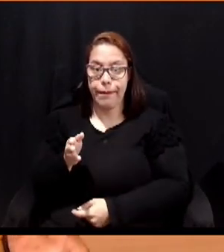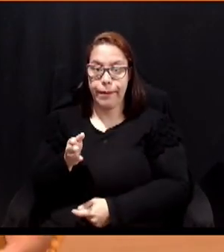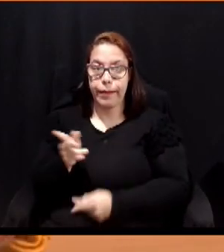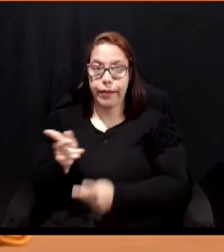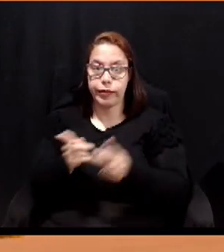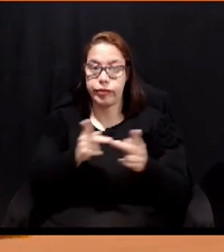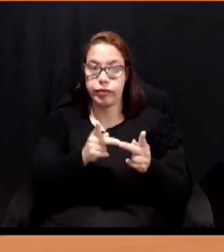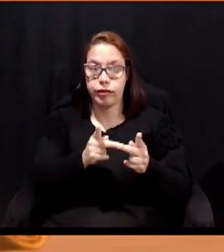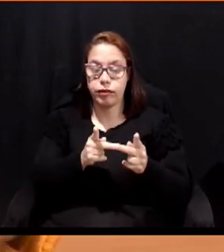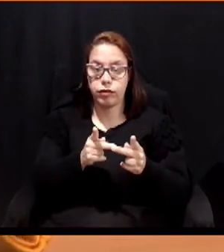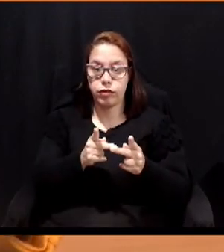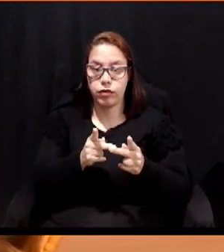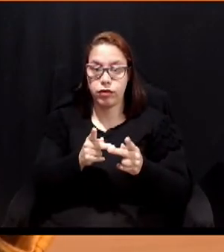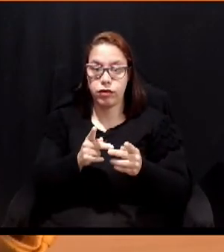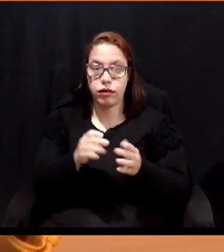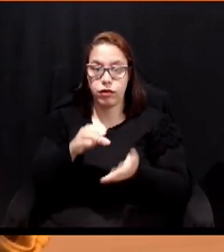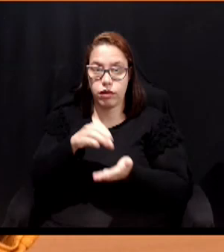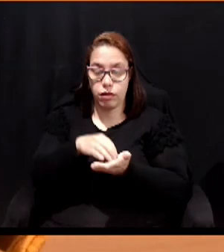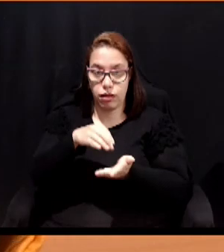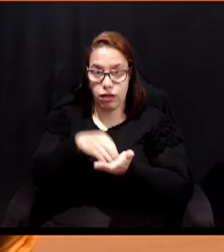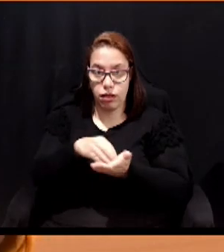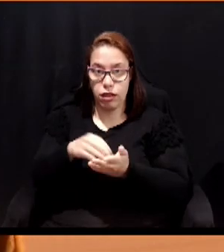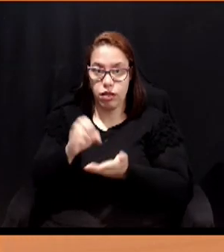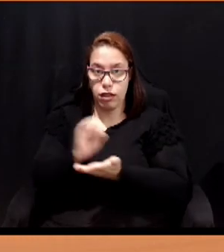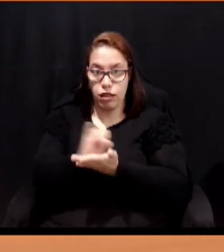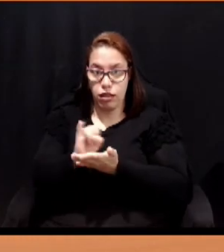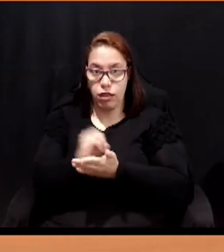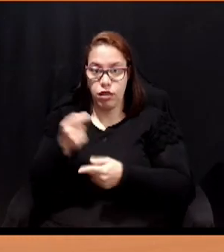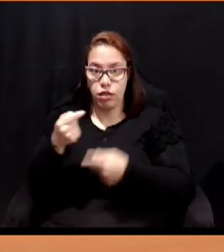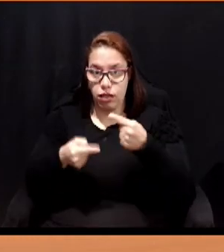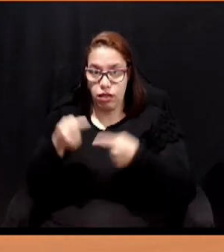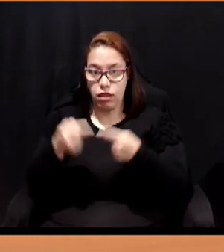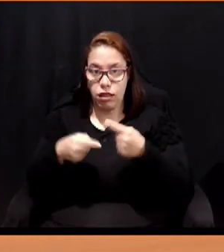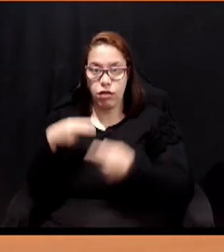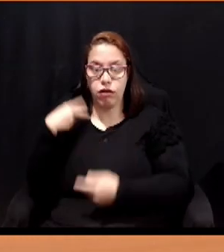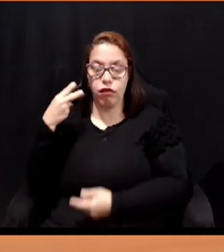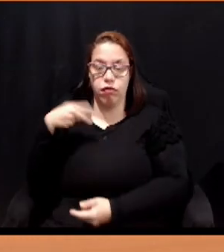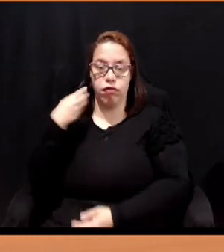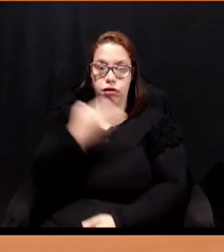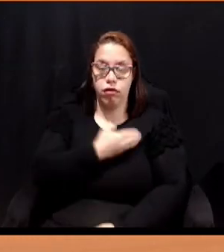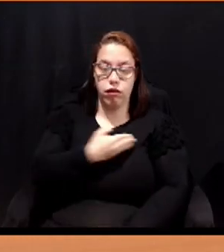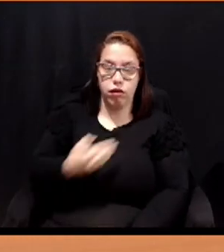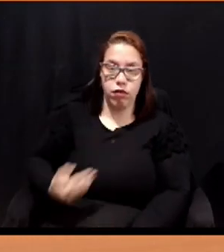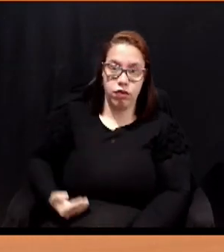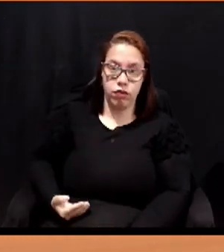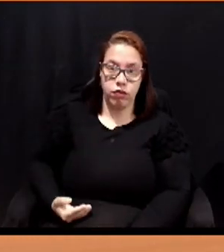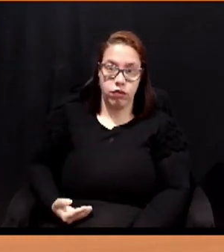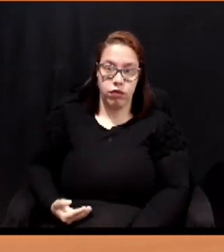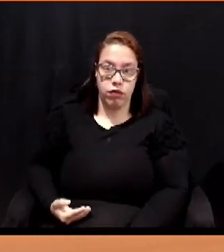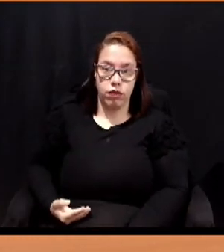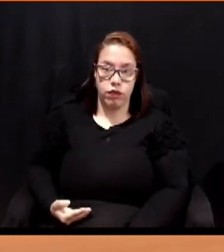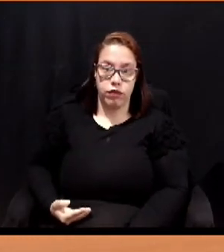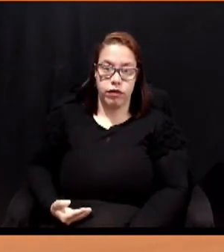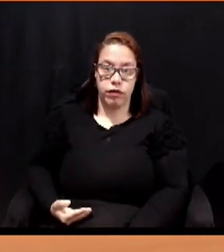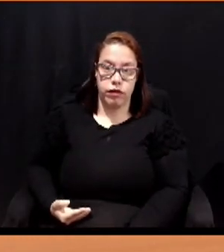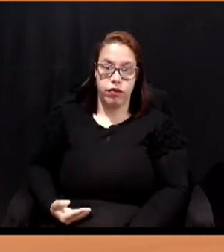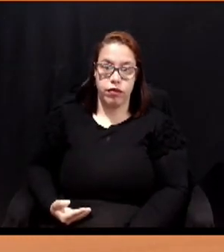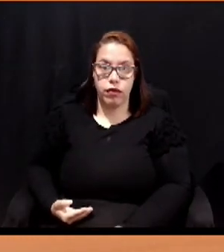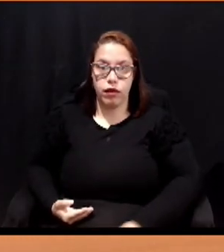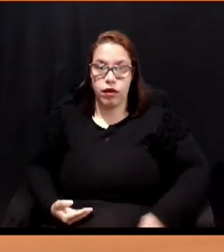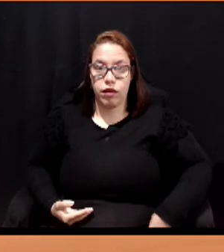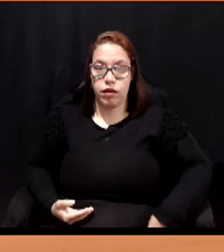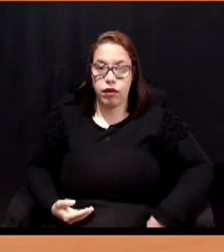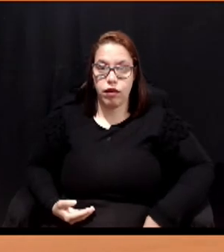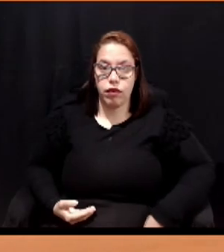do Migrante, para poder discutir com eles as políticas públicas. Eles também trazem um relato de que... Qual que é? Como chama?